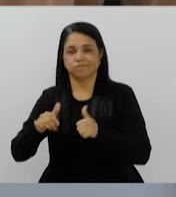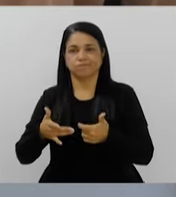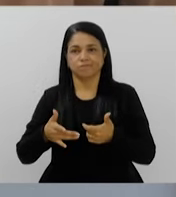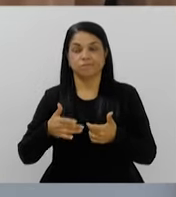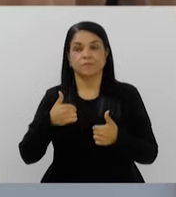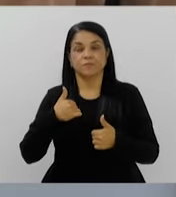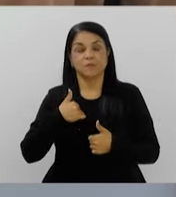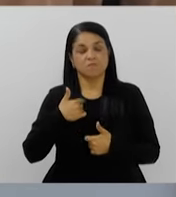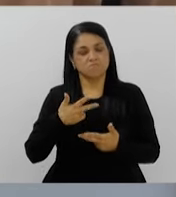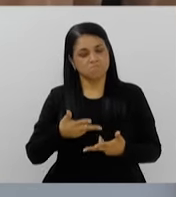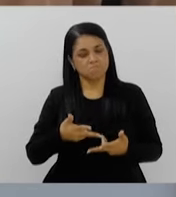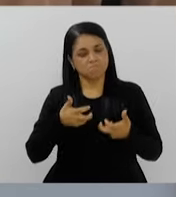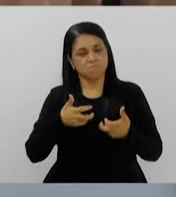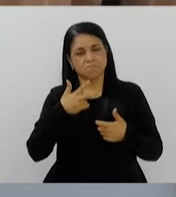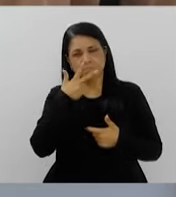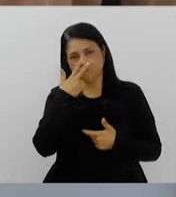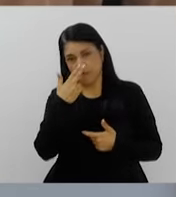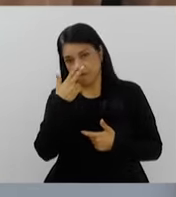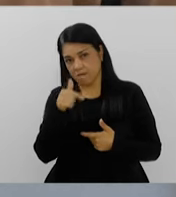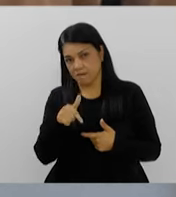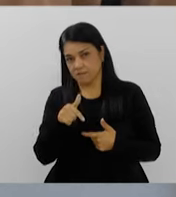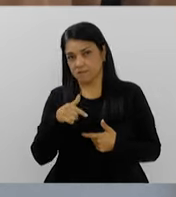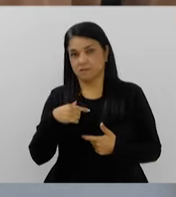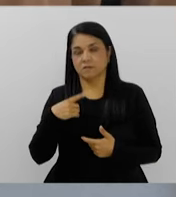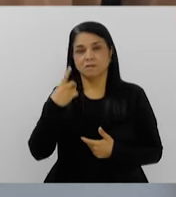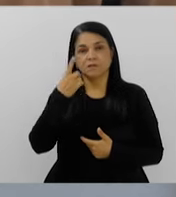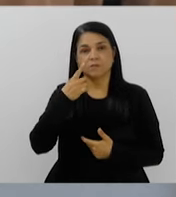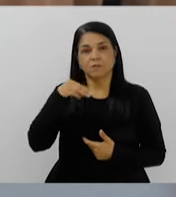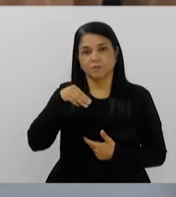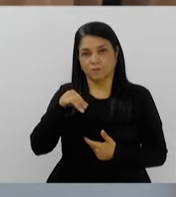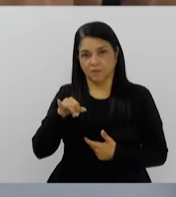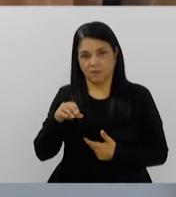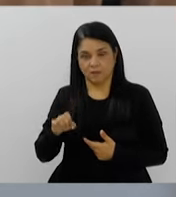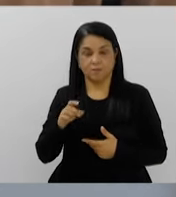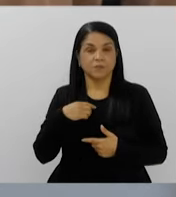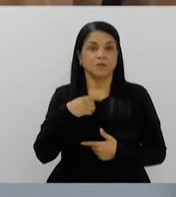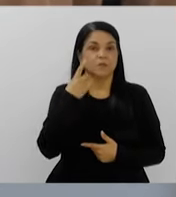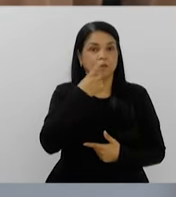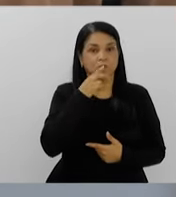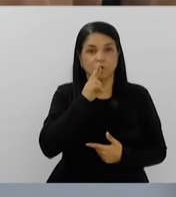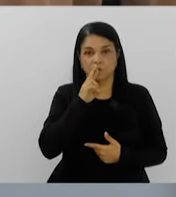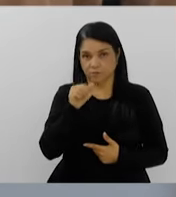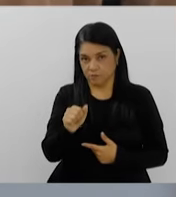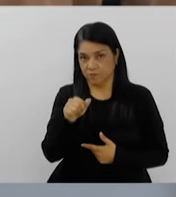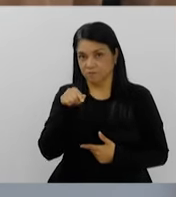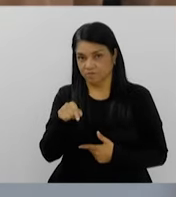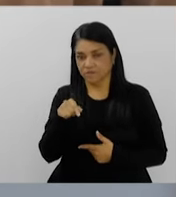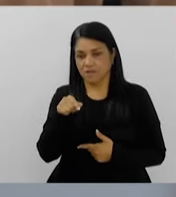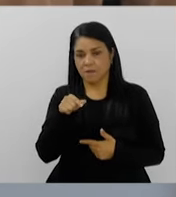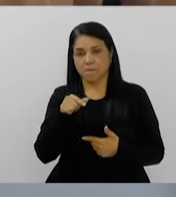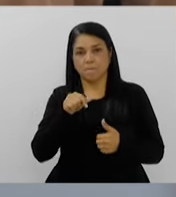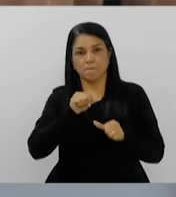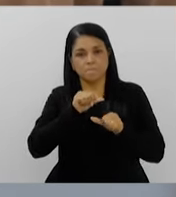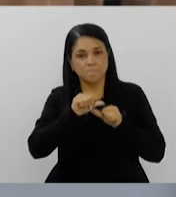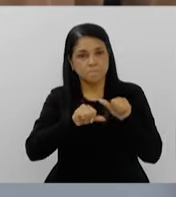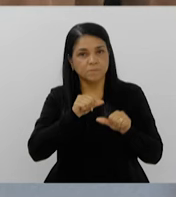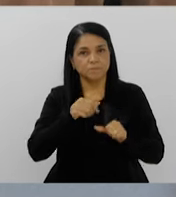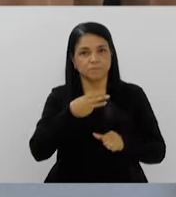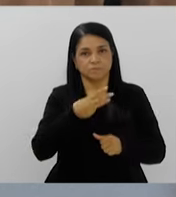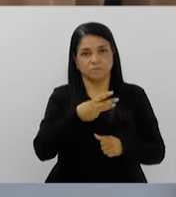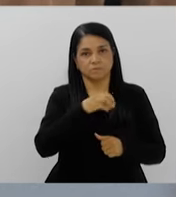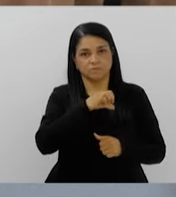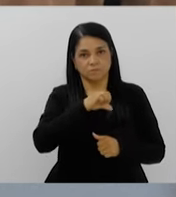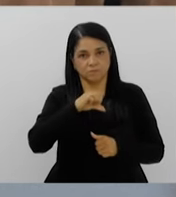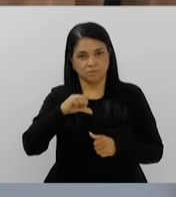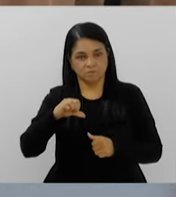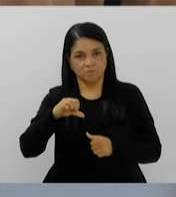Então, a mim me parece, o deputado Carlos Mink, deputado Amorim, na hora que a gente mexer na 3.900 e